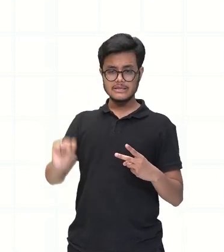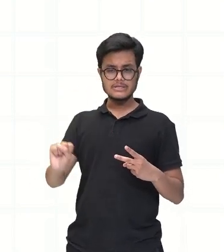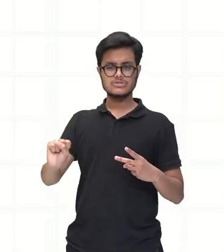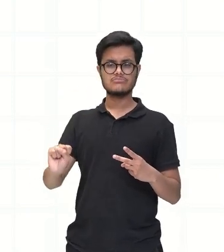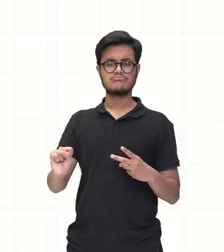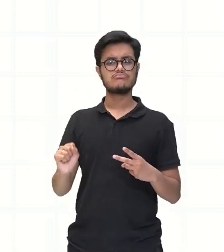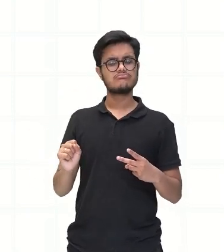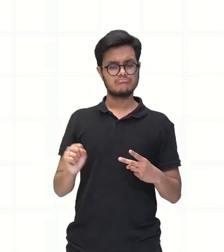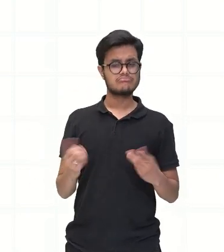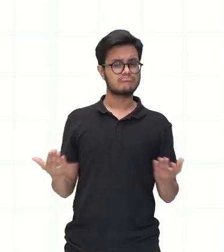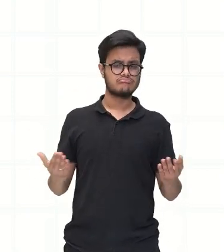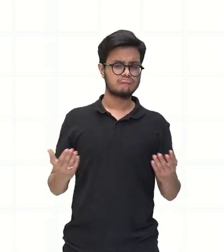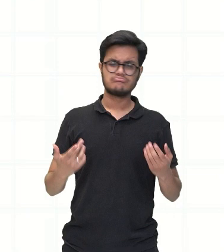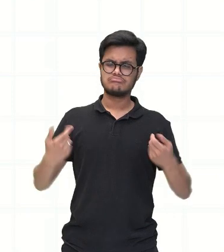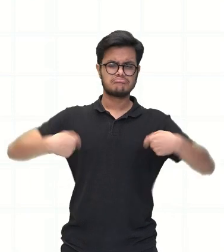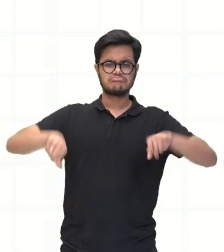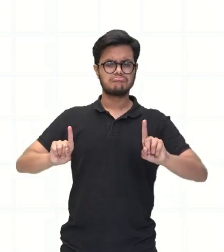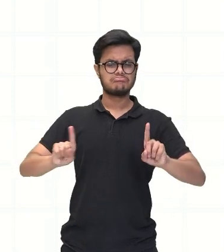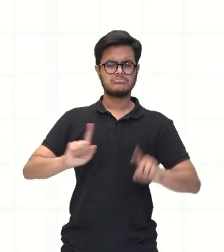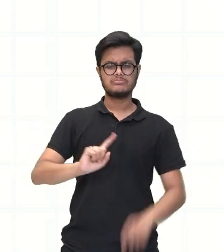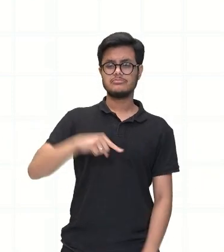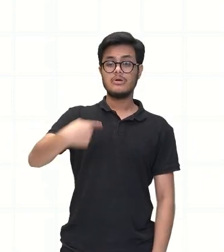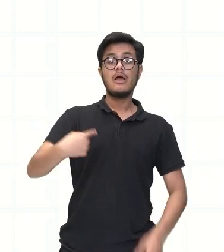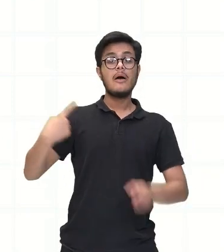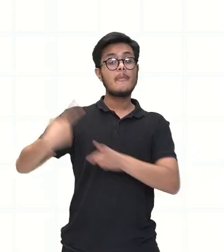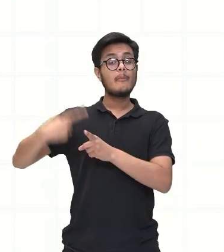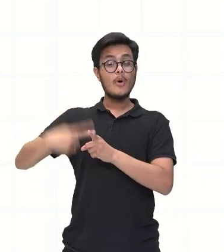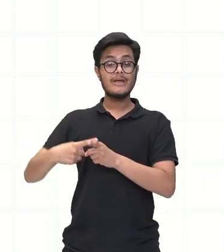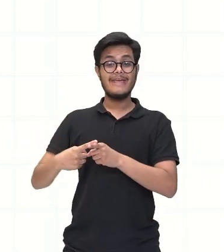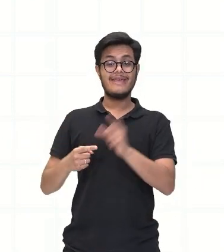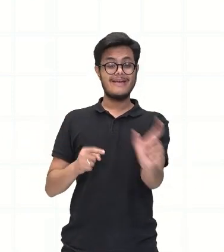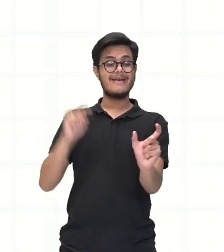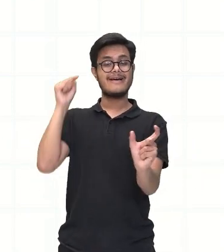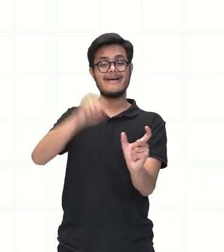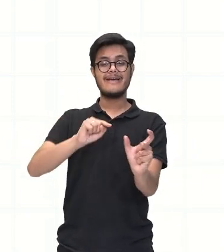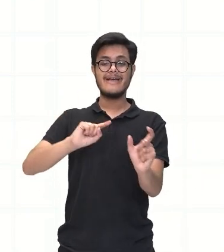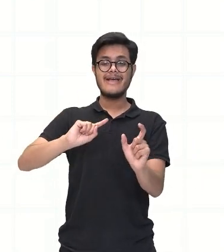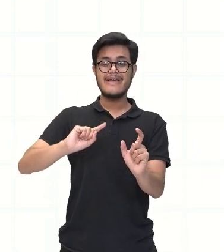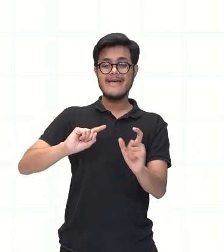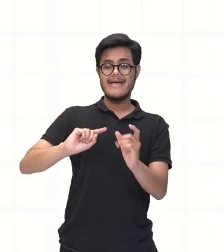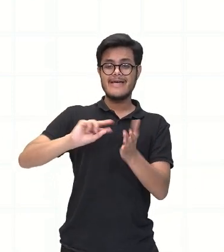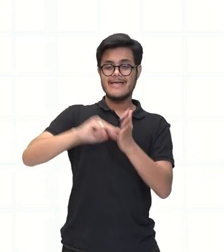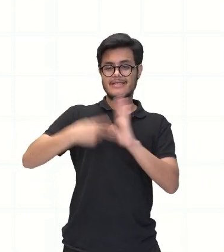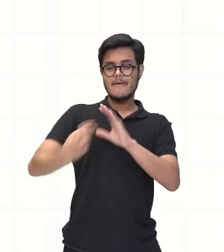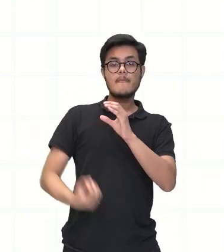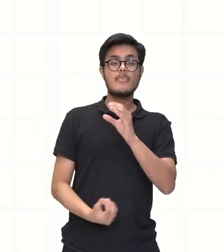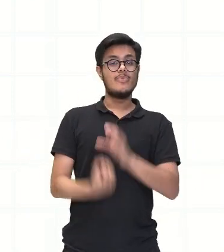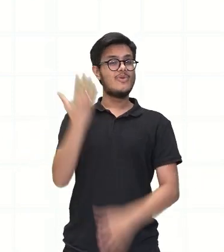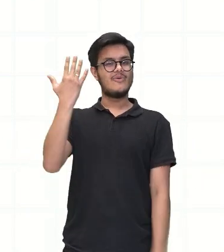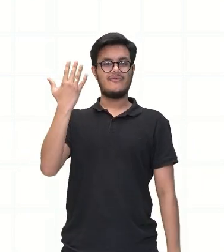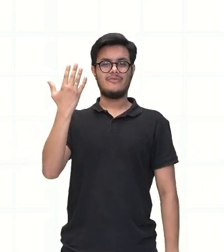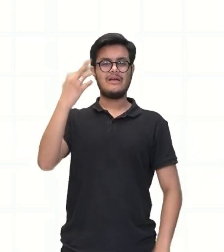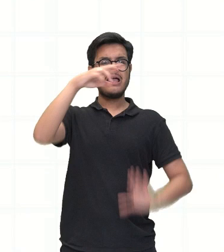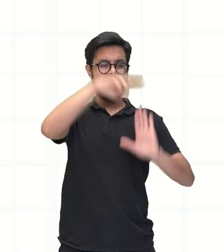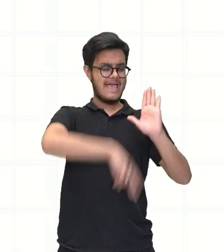não. E a palavra paraquedas, também não. Então, são palavras ali que, de acordo com a regra, perderam em certa